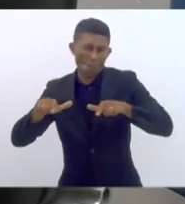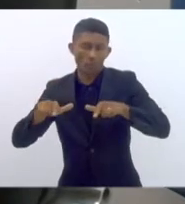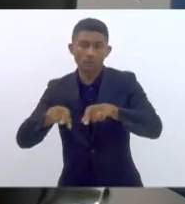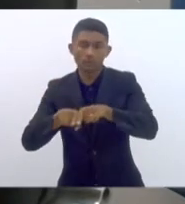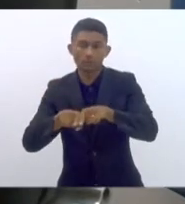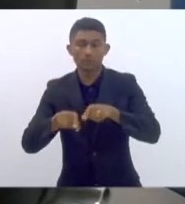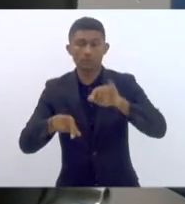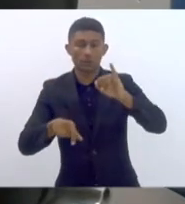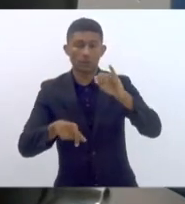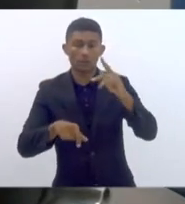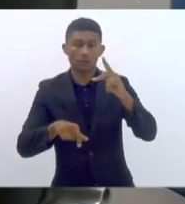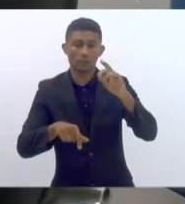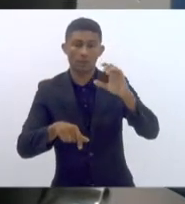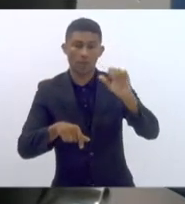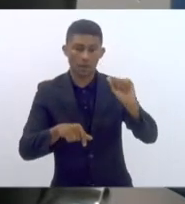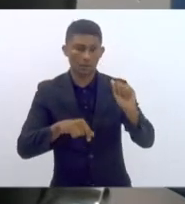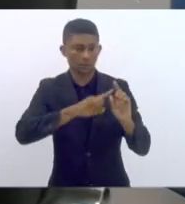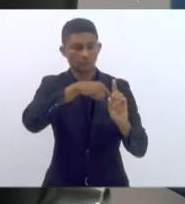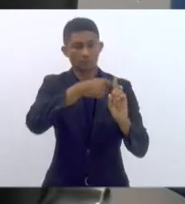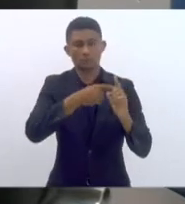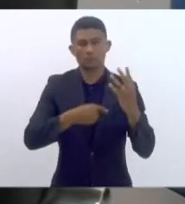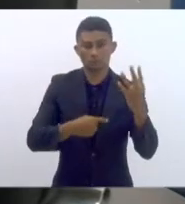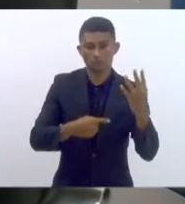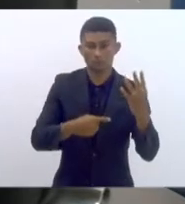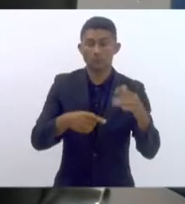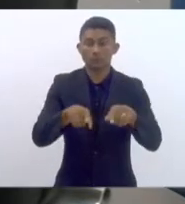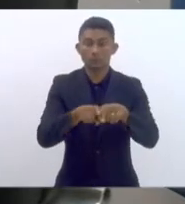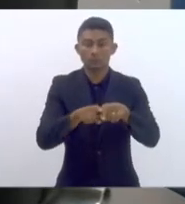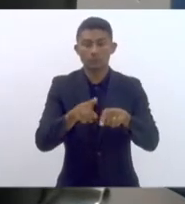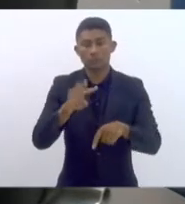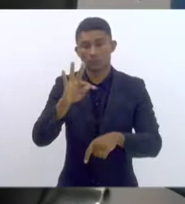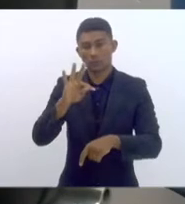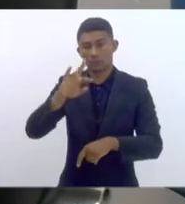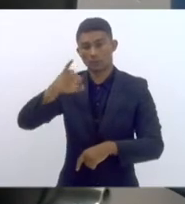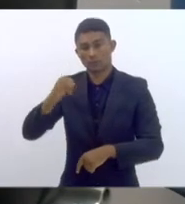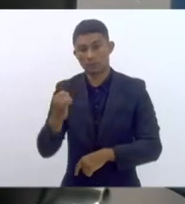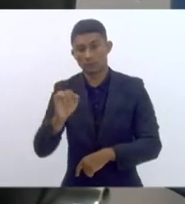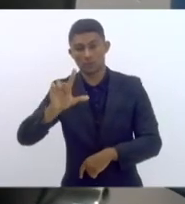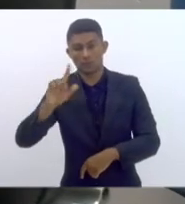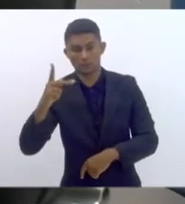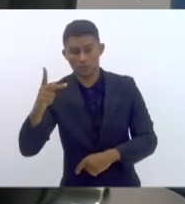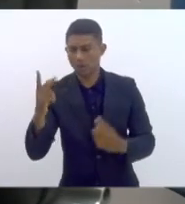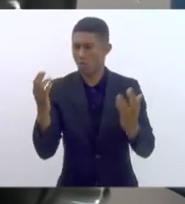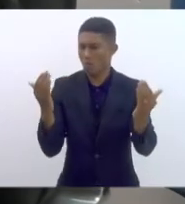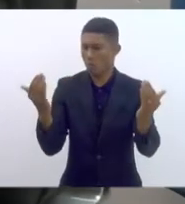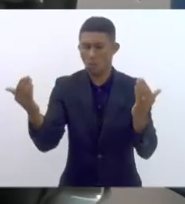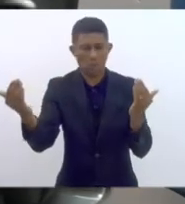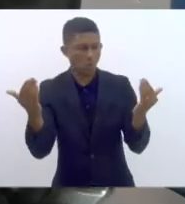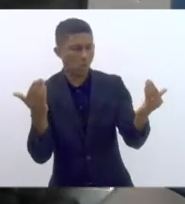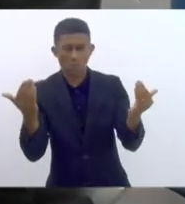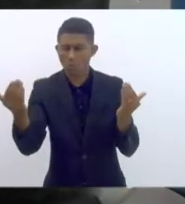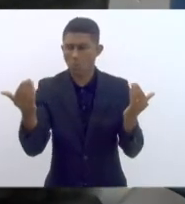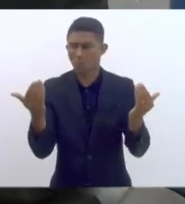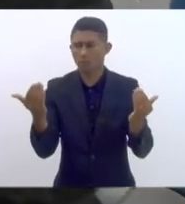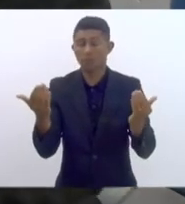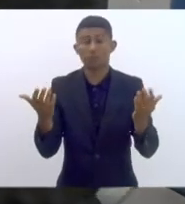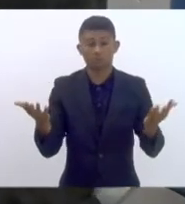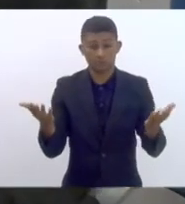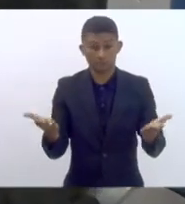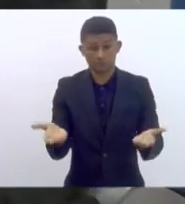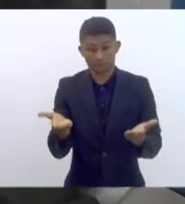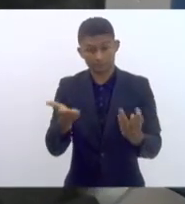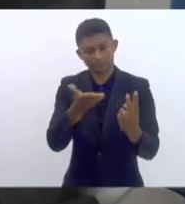com a poupança e com a TJLP. Então, dito isso, por favor,